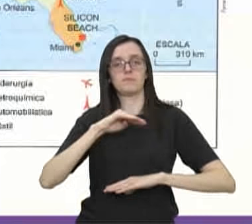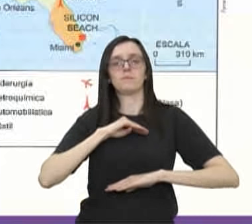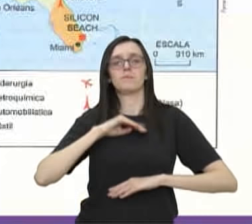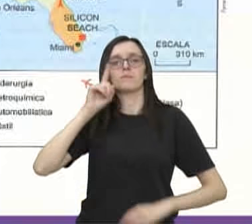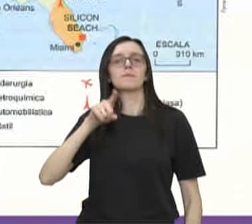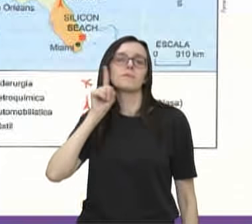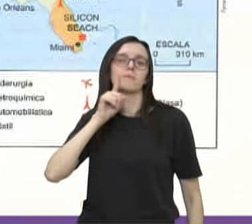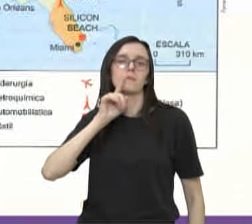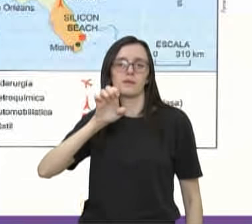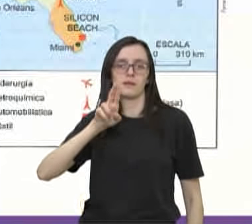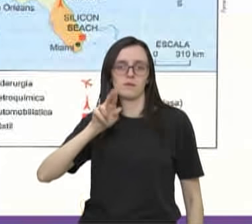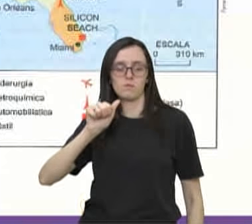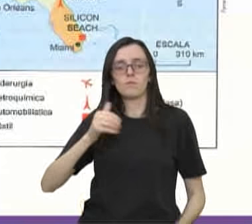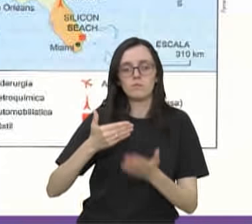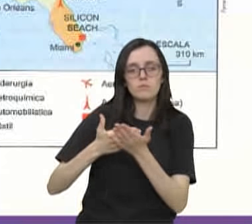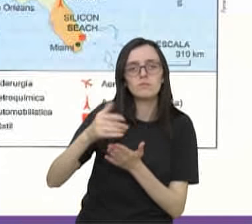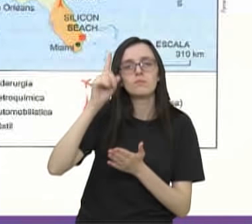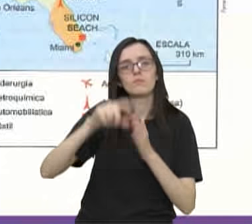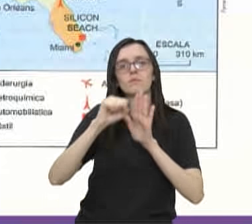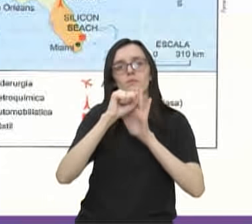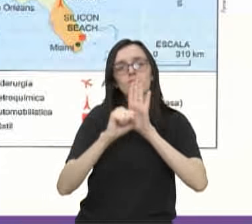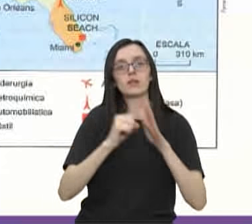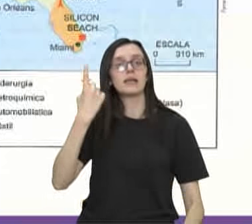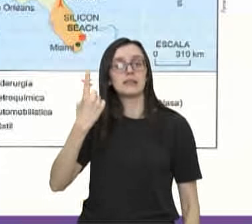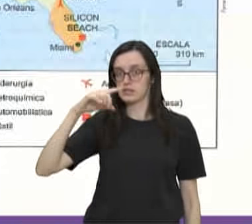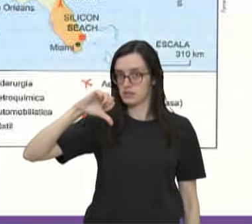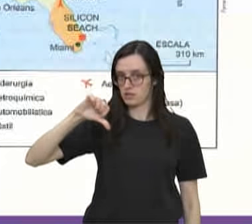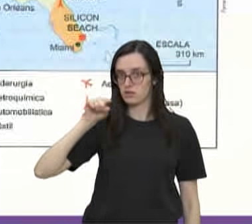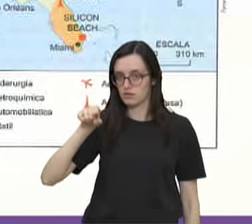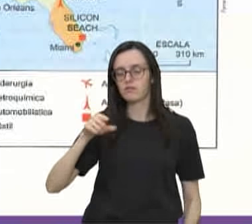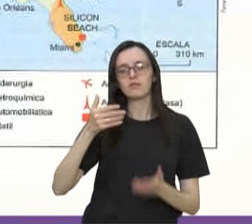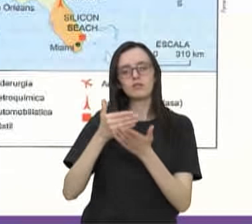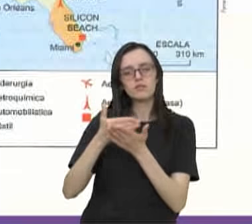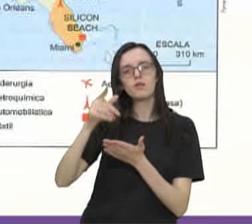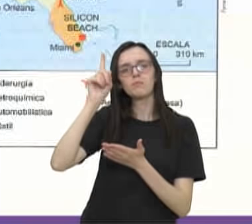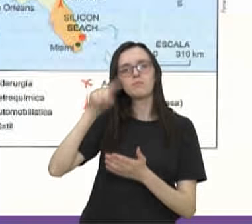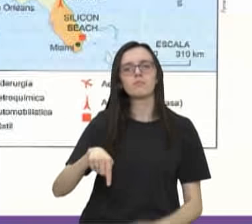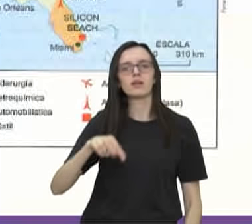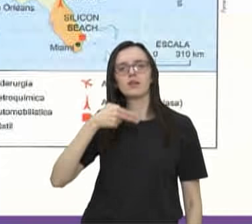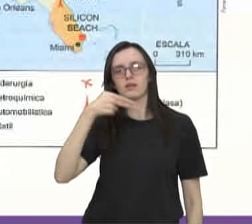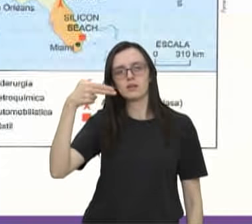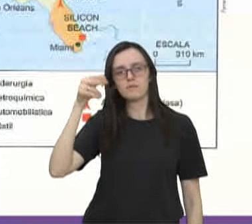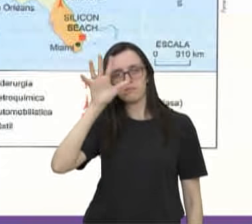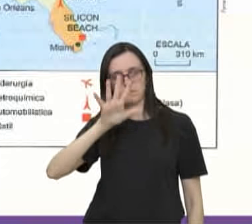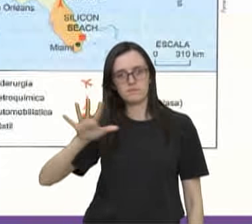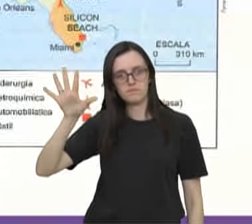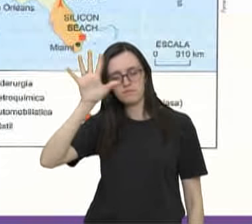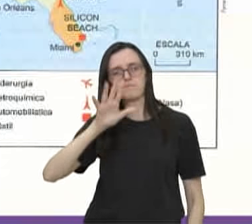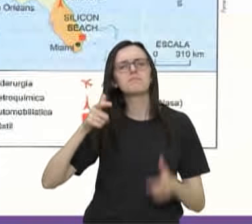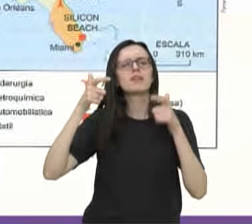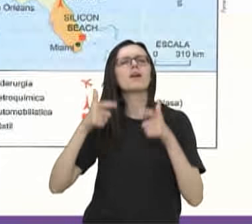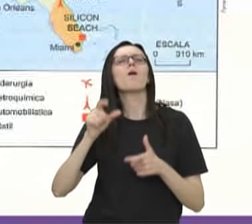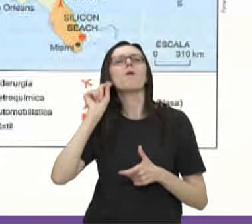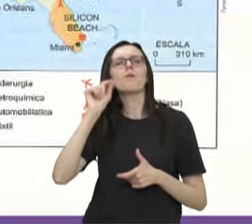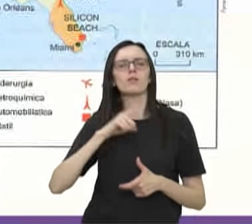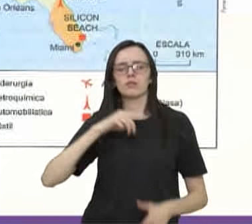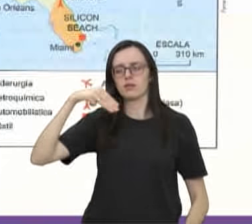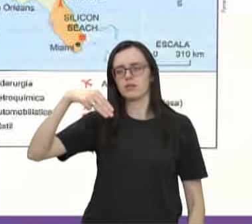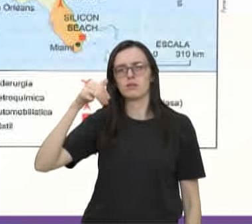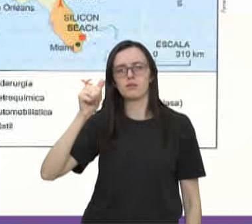caso dos estados unidos ocorreu no início do século 19 iniciou-se na região nordeste onde se